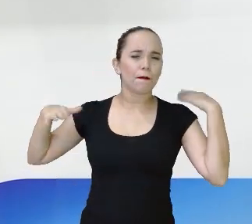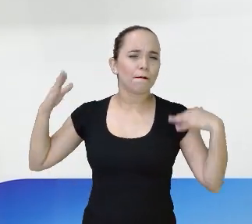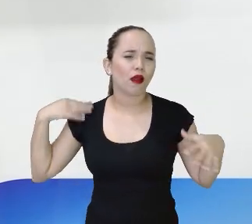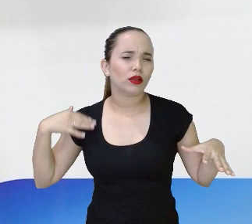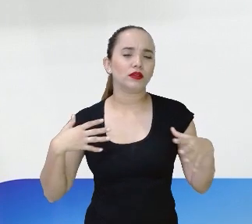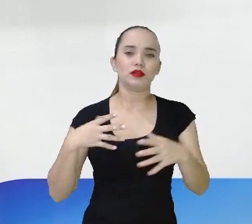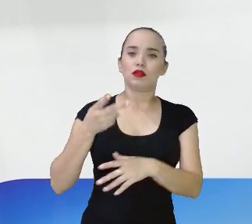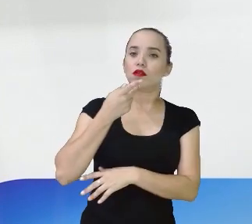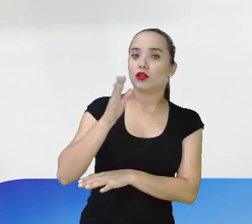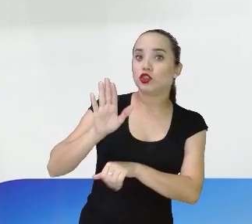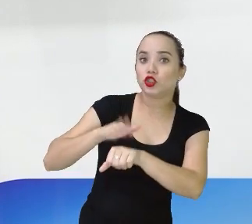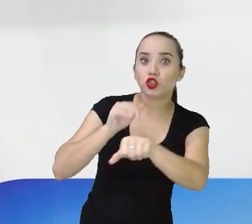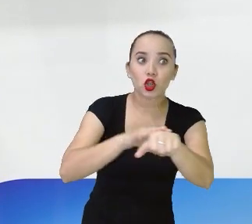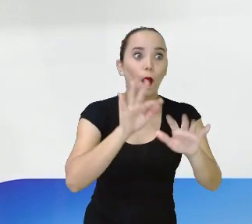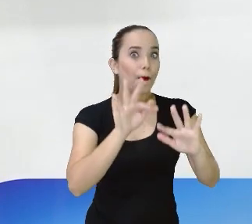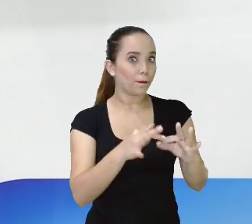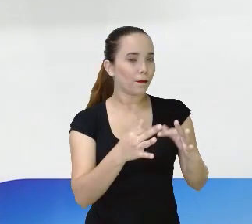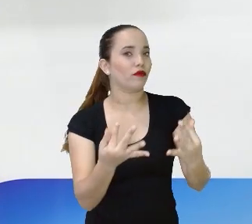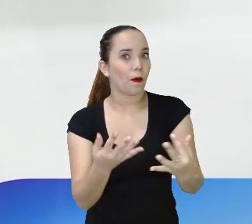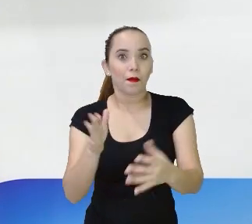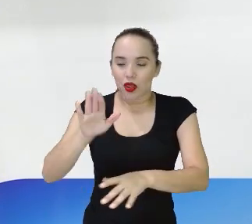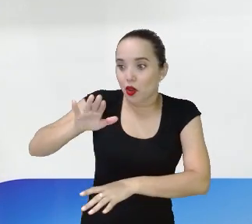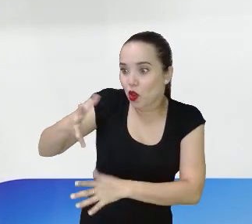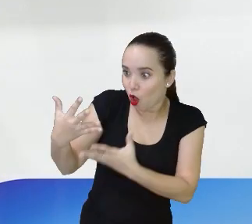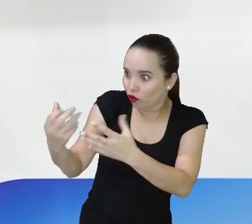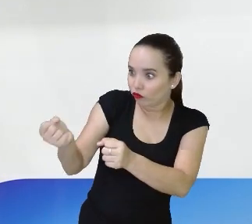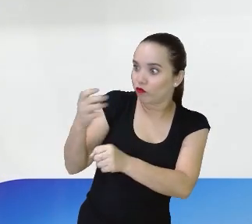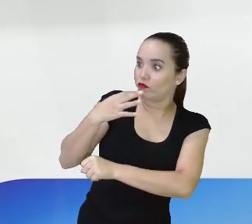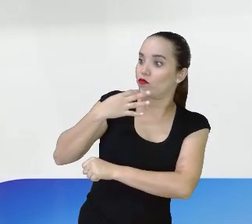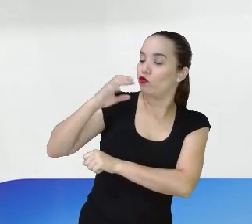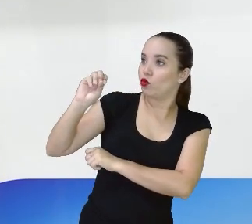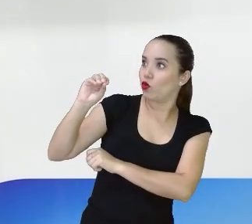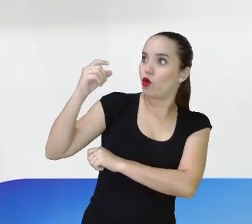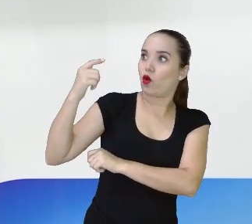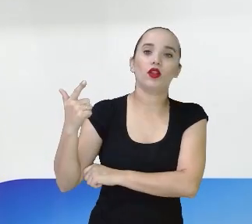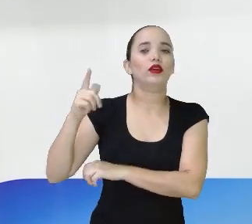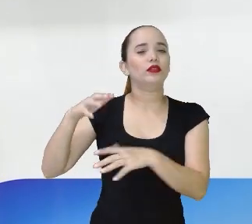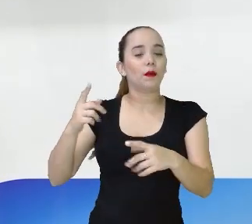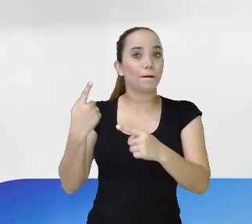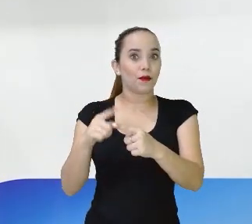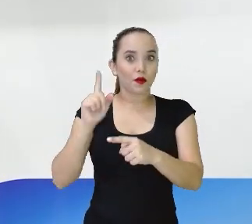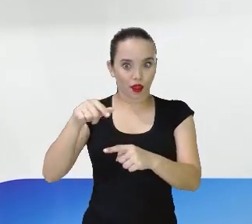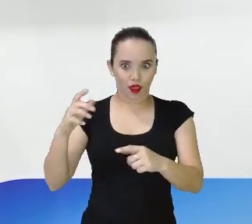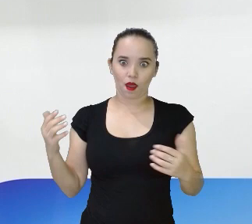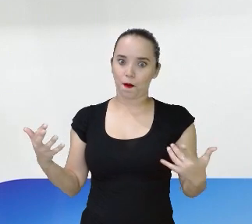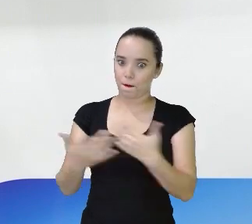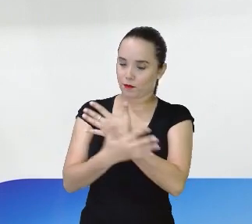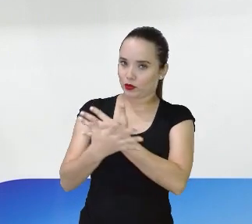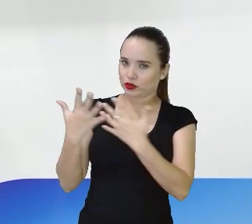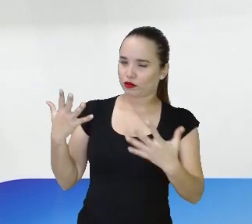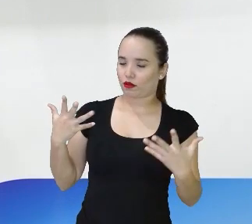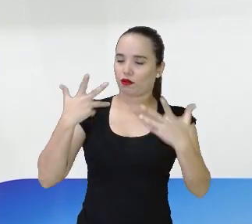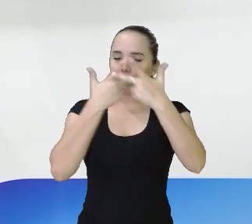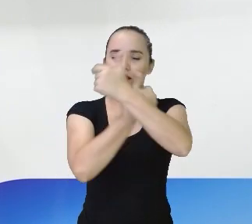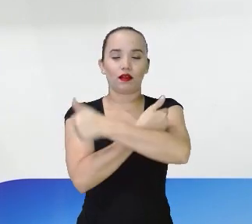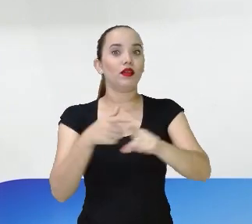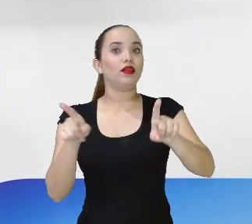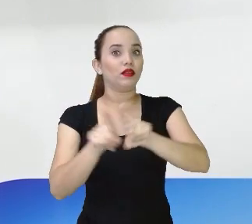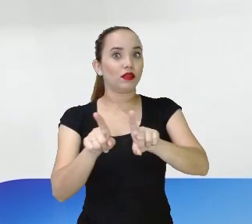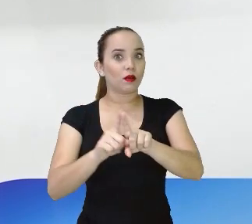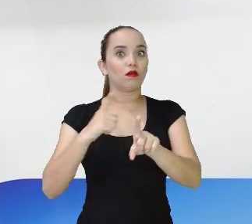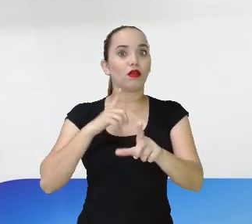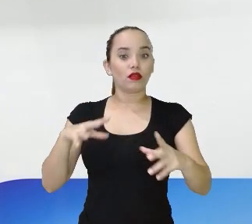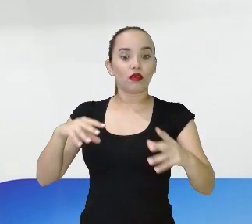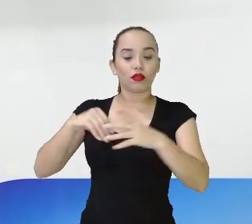vamos conhecer Olinda, porque Olinda é uma cidade que, além de ser muito bonita, ela traz toda essa cultura,